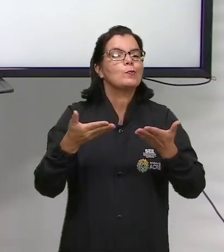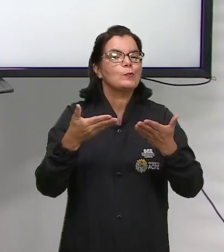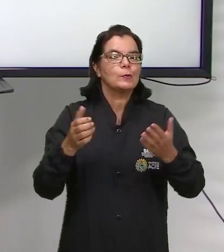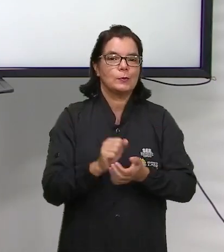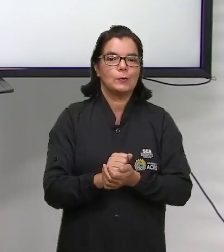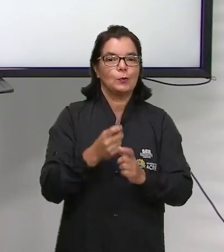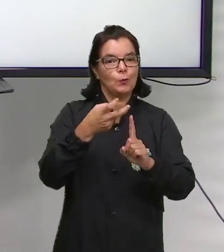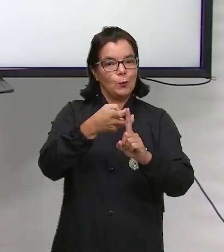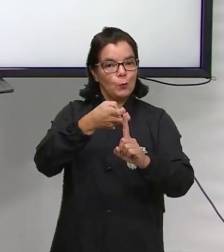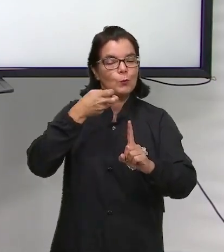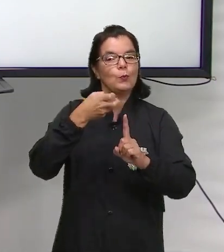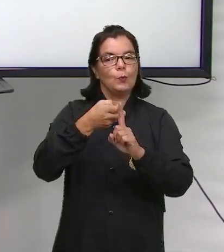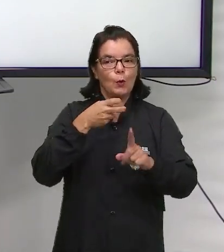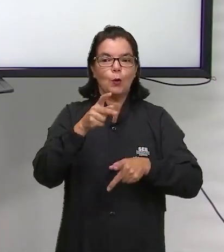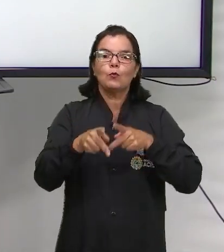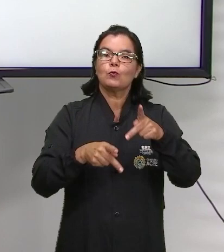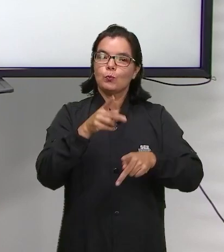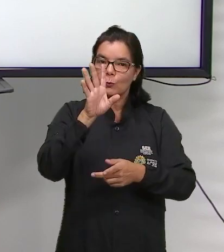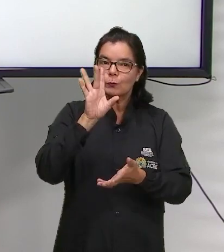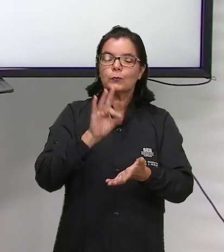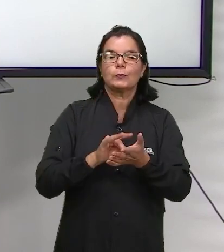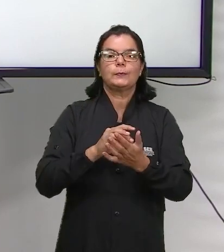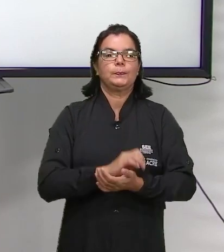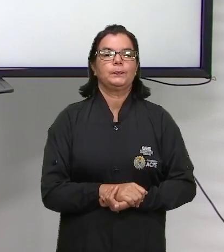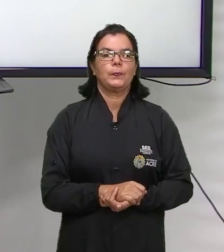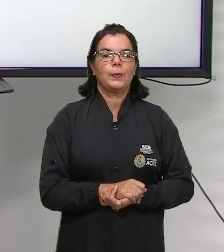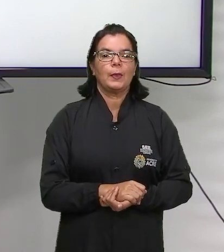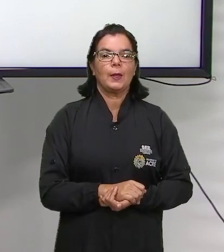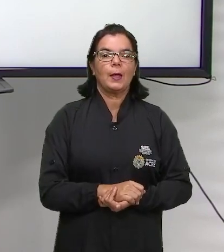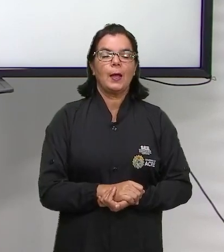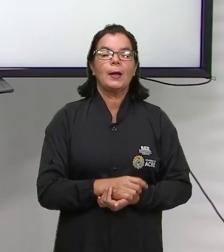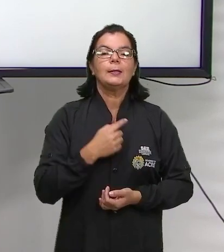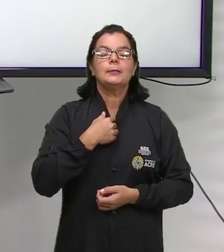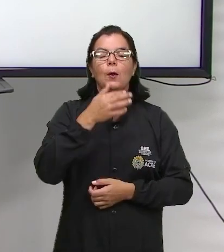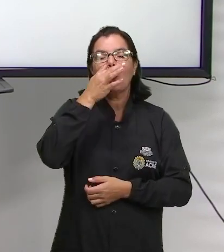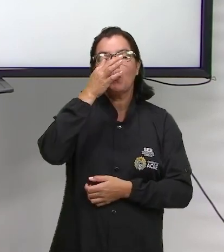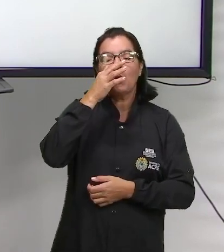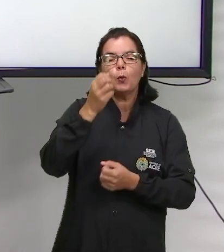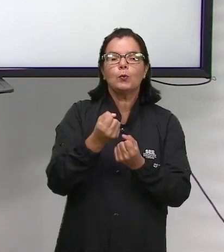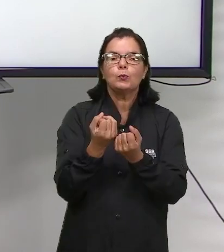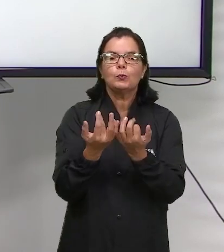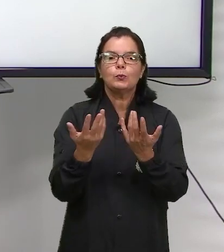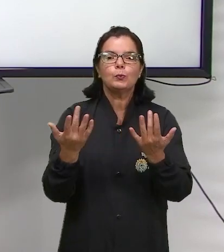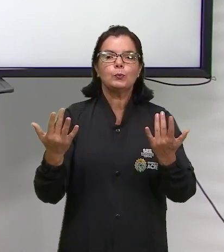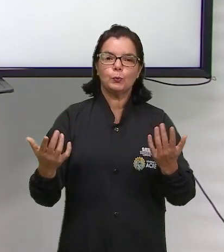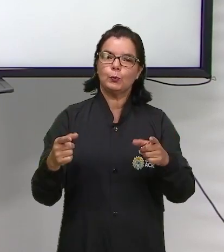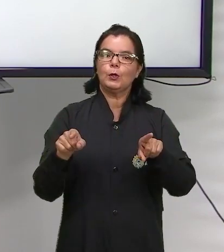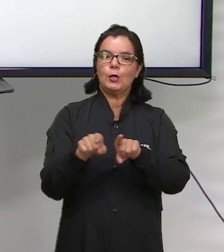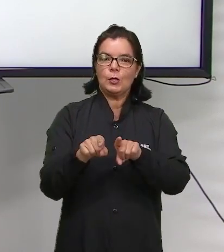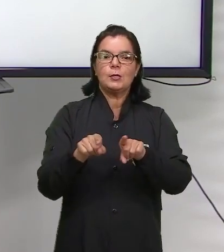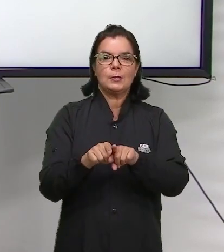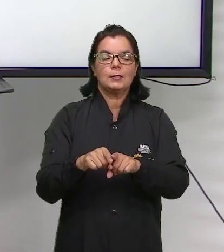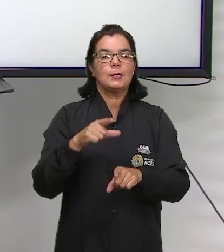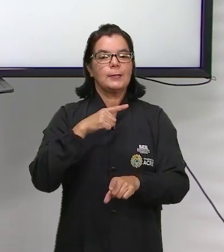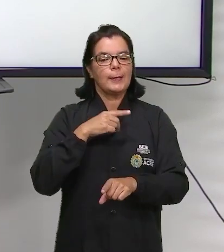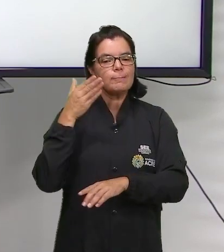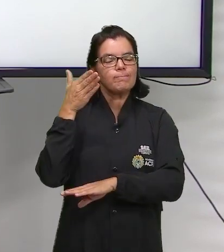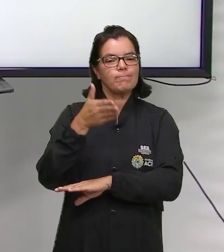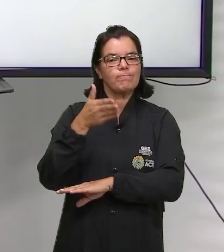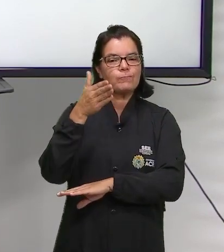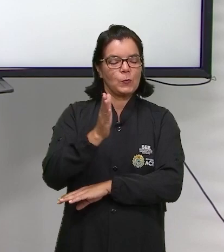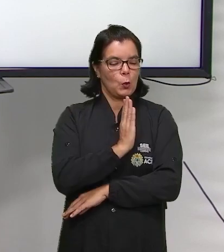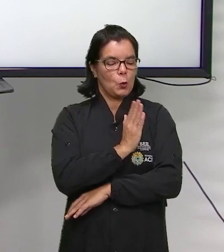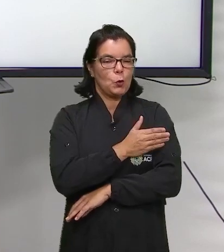Os indígenas, né, os povos originários. As primaveras de sarcasmos, intermitentemente no